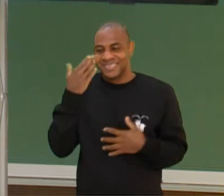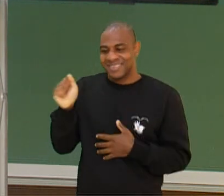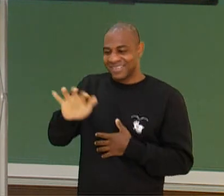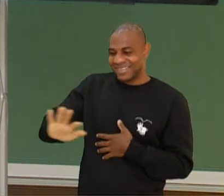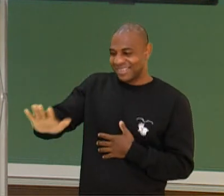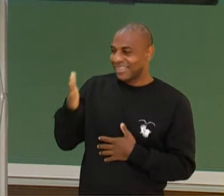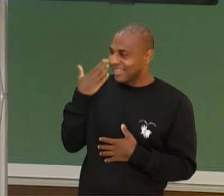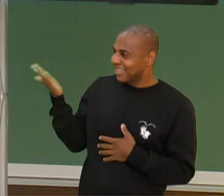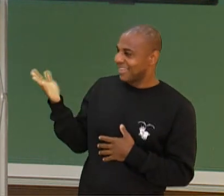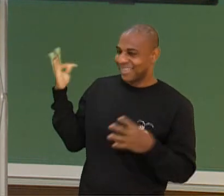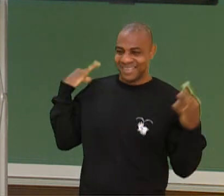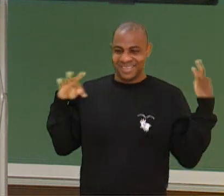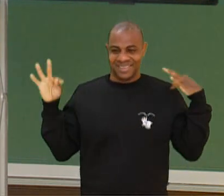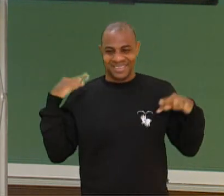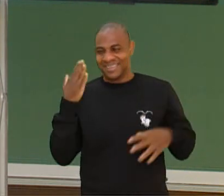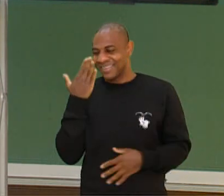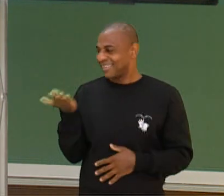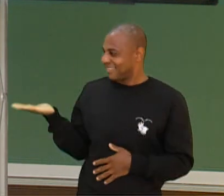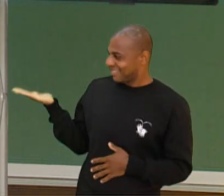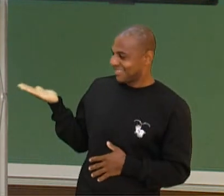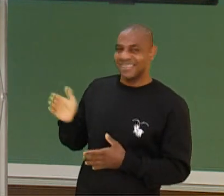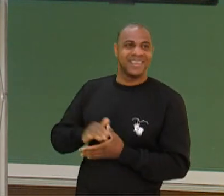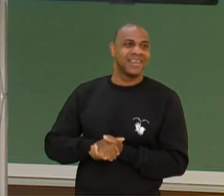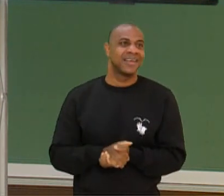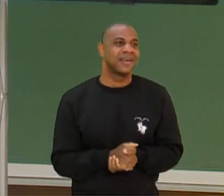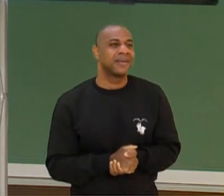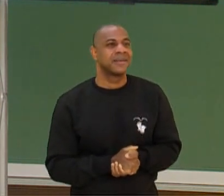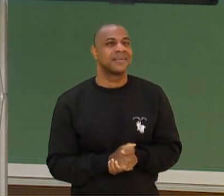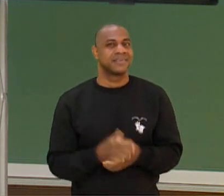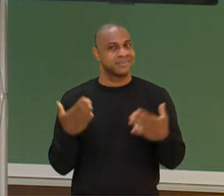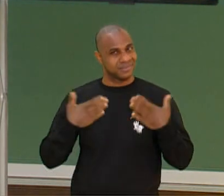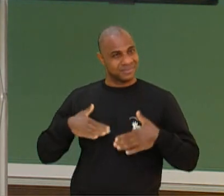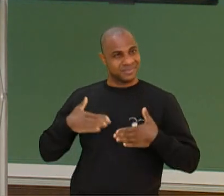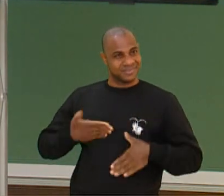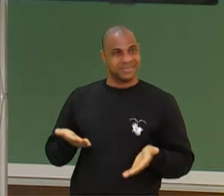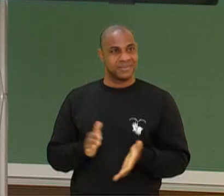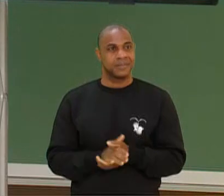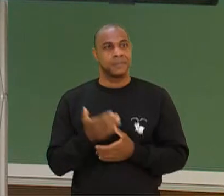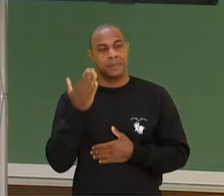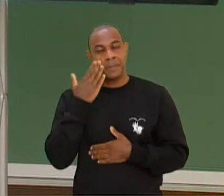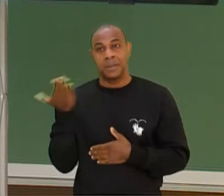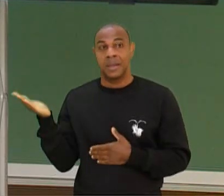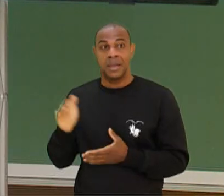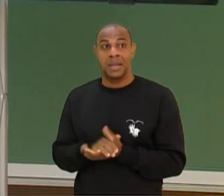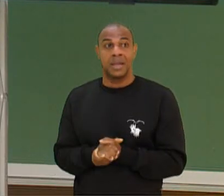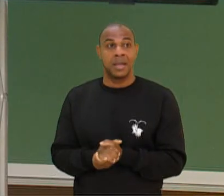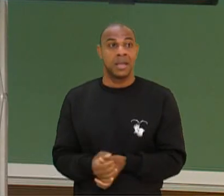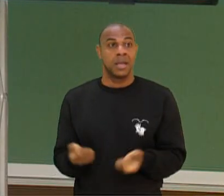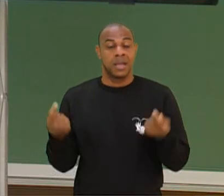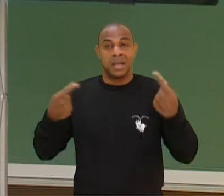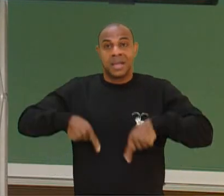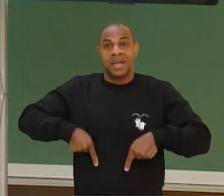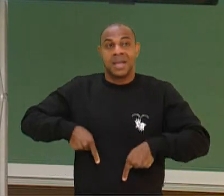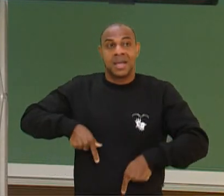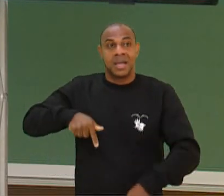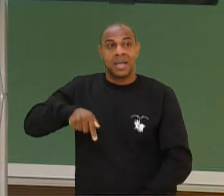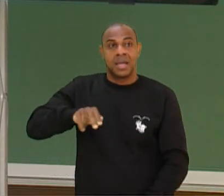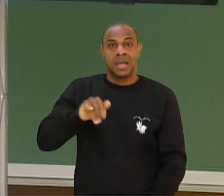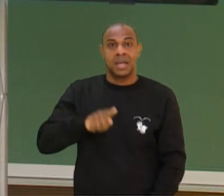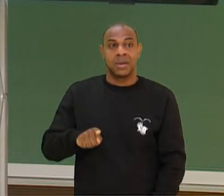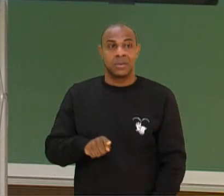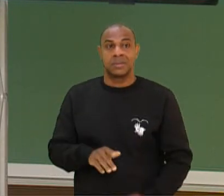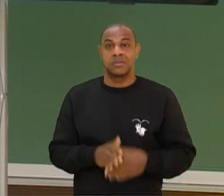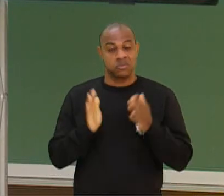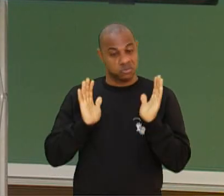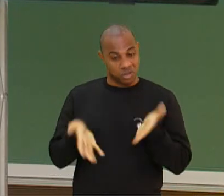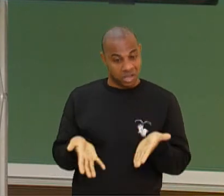eu irei? Ok? Tranquilinho, gente? Yes, teacher! Very good! Já o horário do